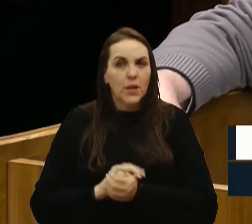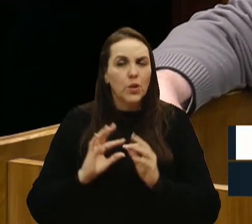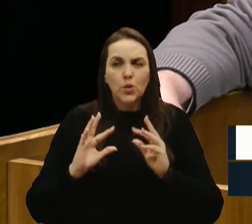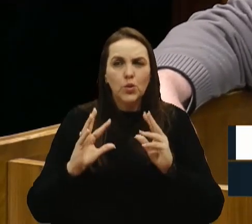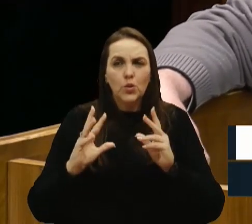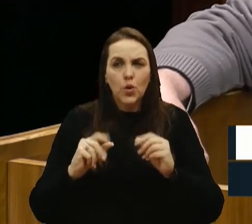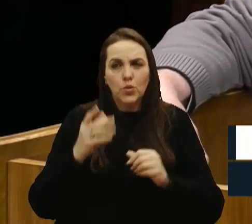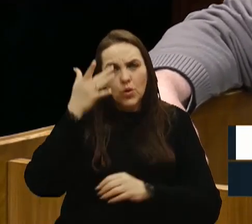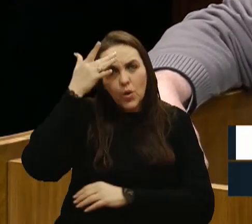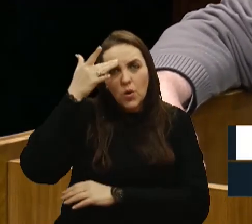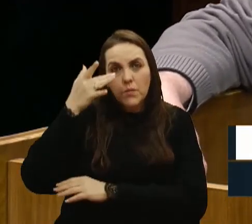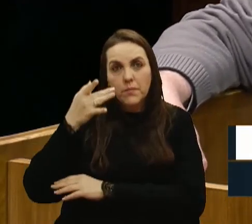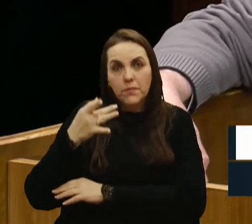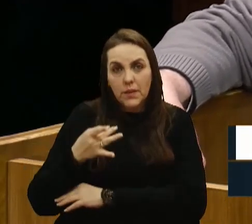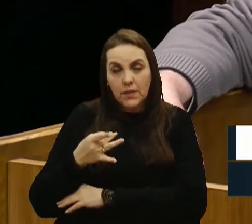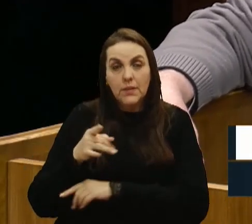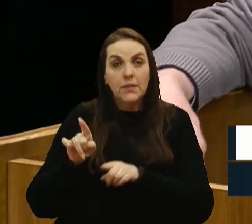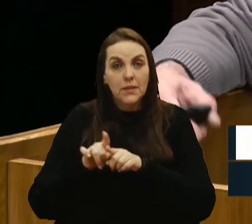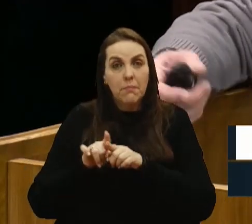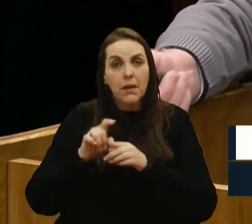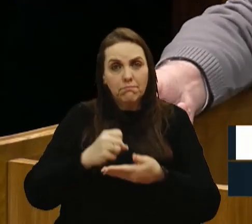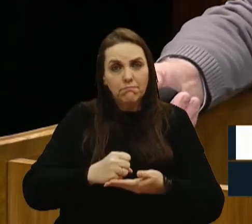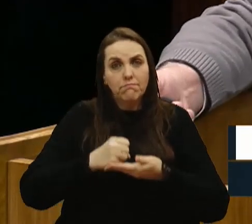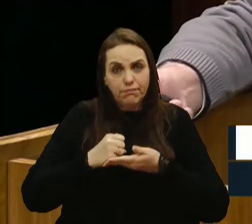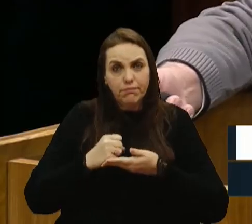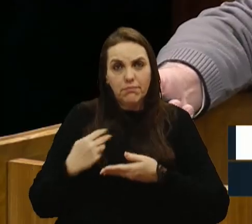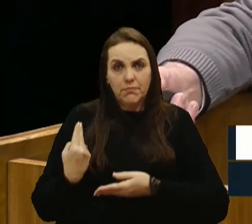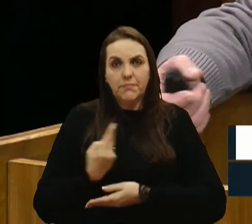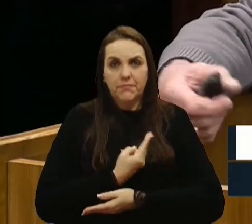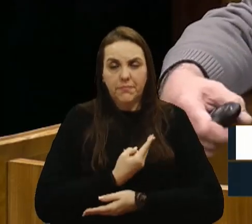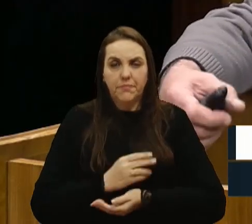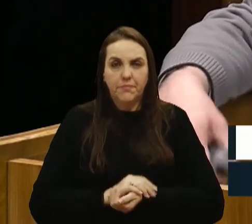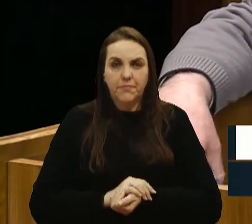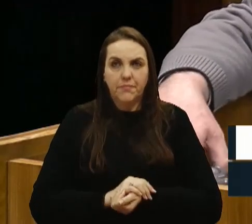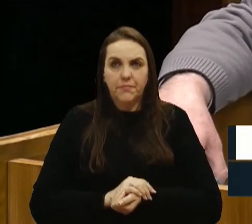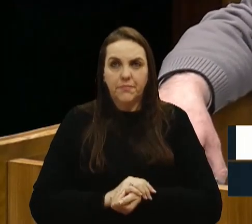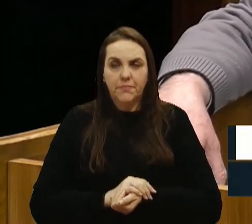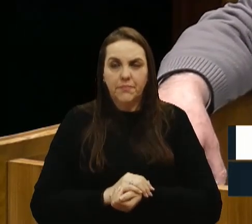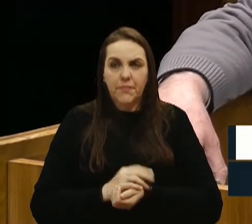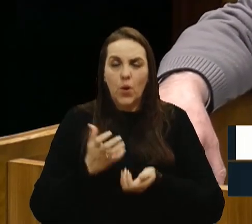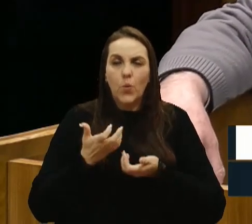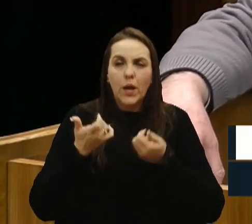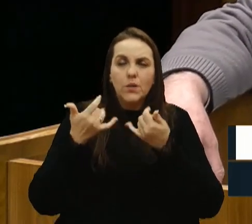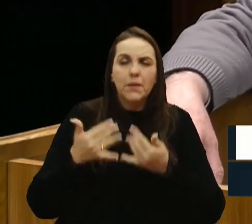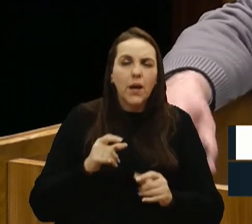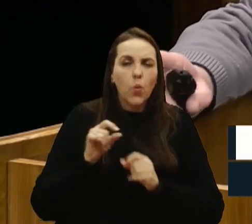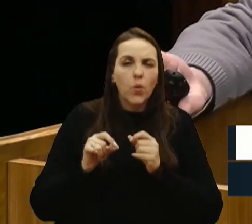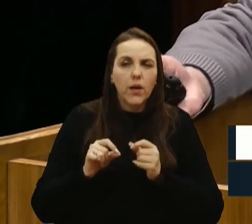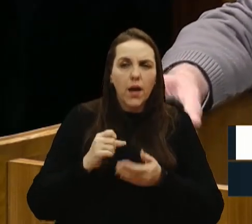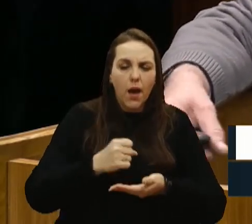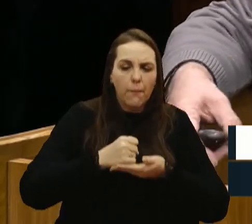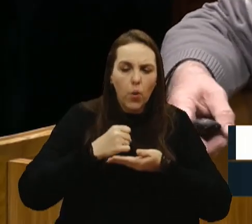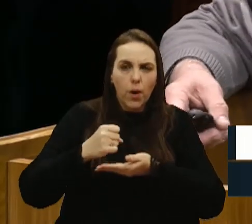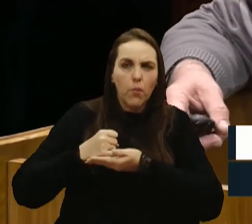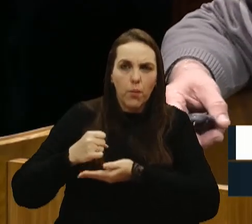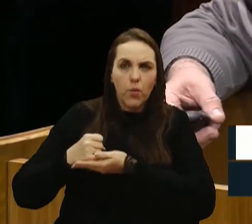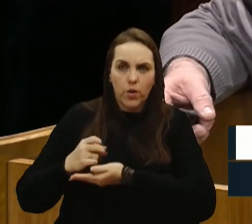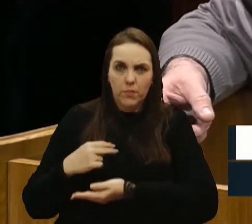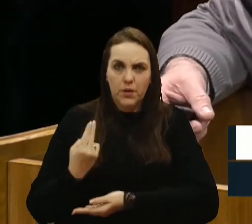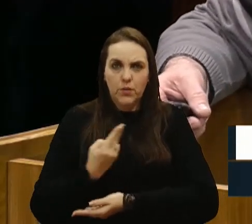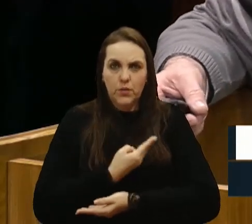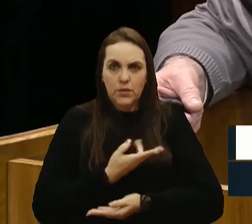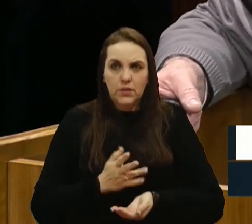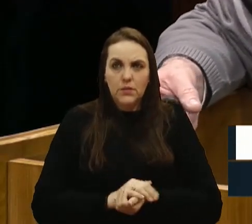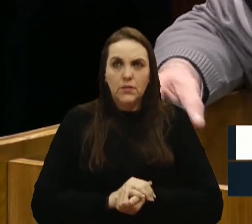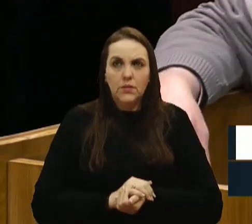inclusive, compreendam e se somam a nós. Quando eu digo se somem a nós, eu já,